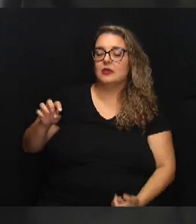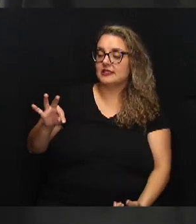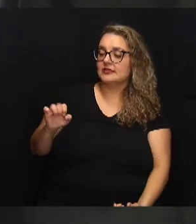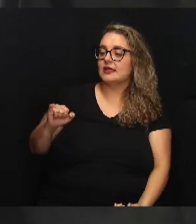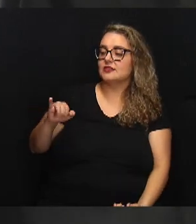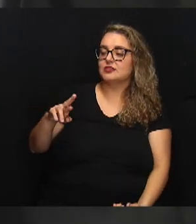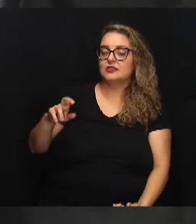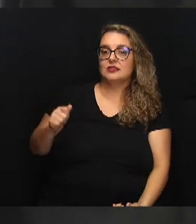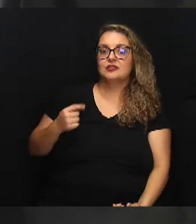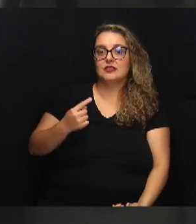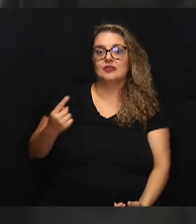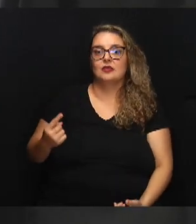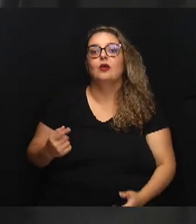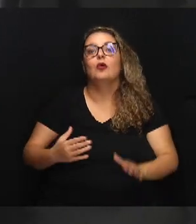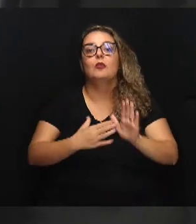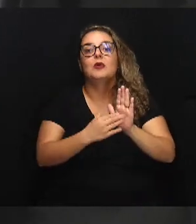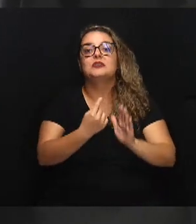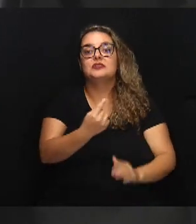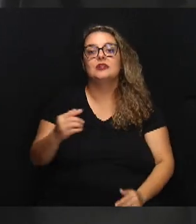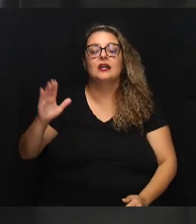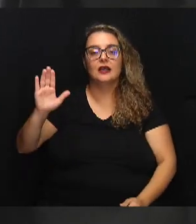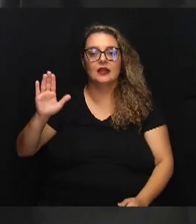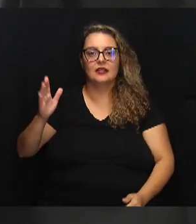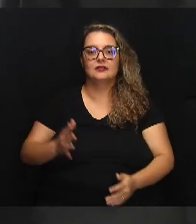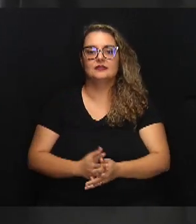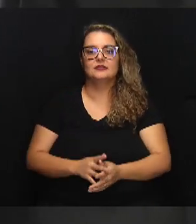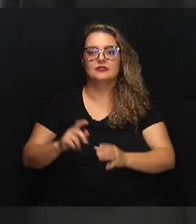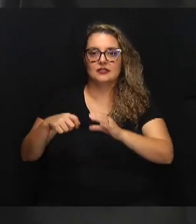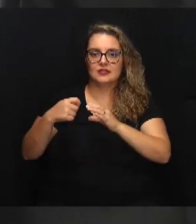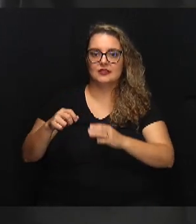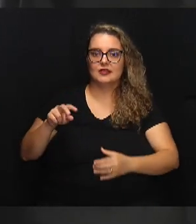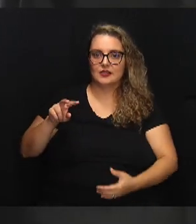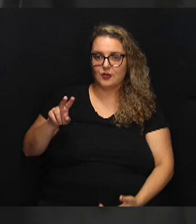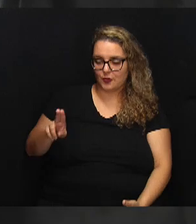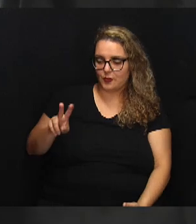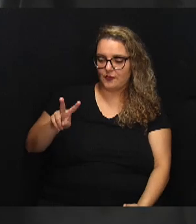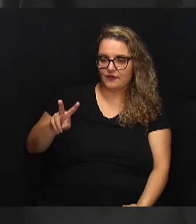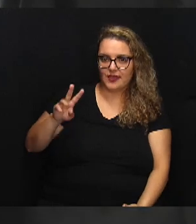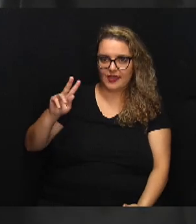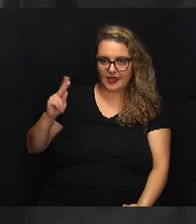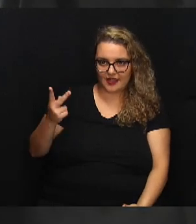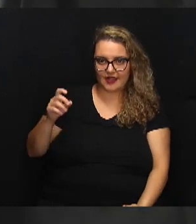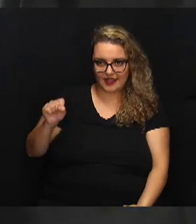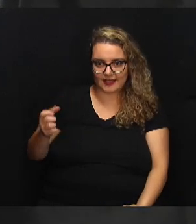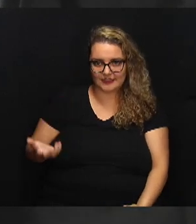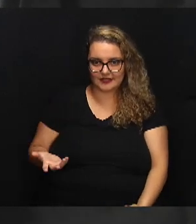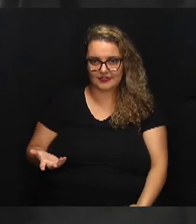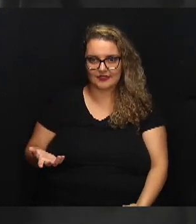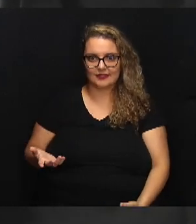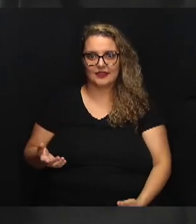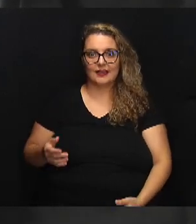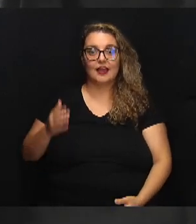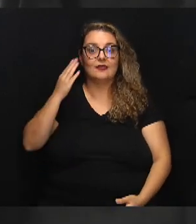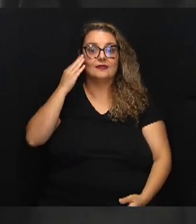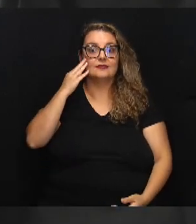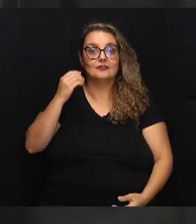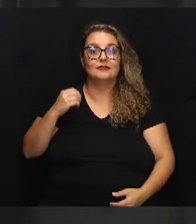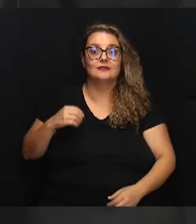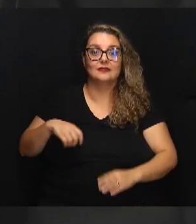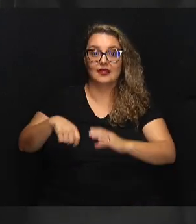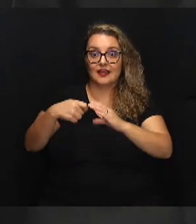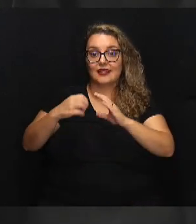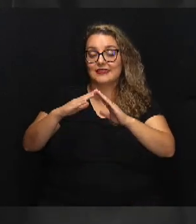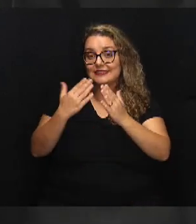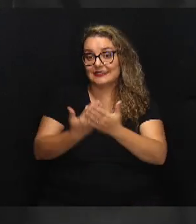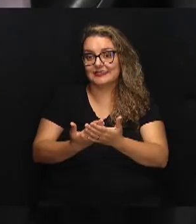cada um, uma imitação de cada candidato. Sim. Gravamos em VHS e aí o pessoal ficou sabendo e passamos na escola.